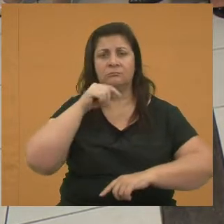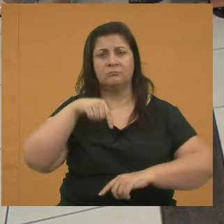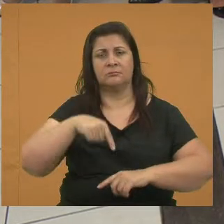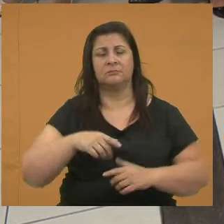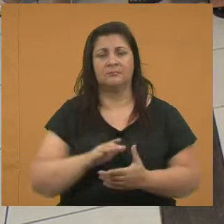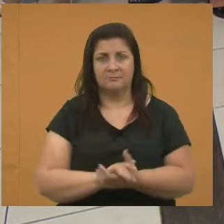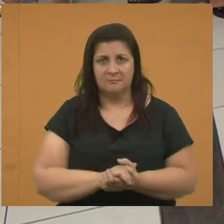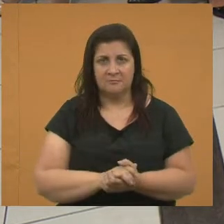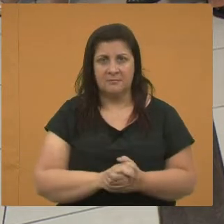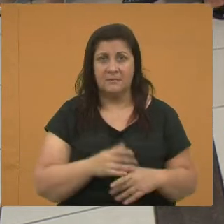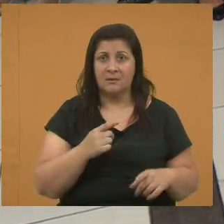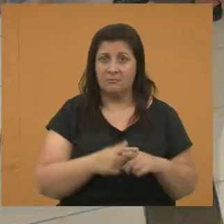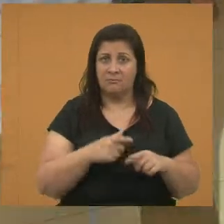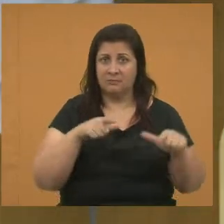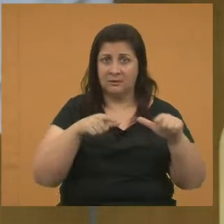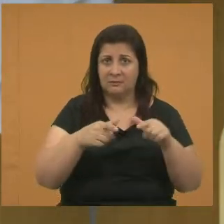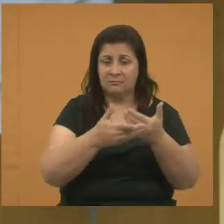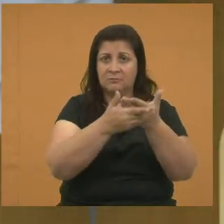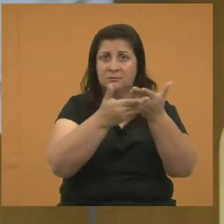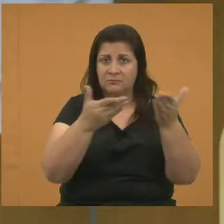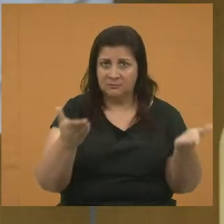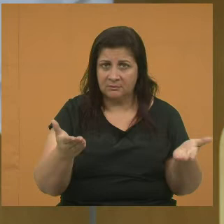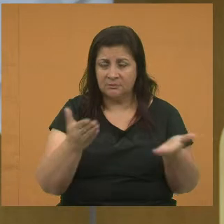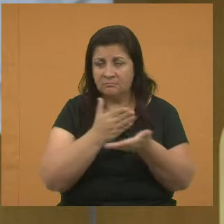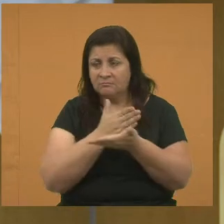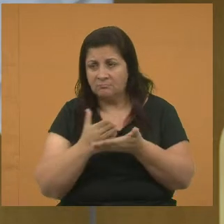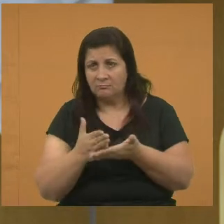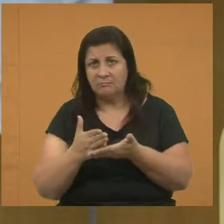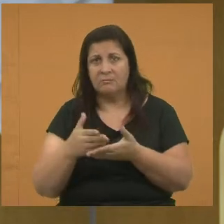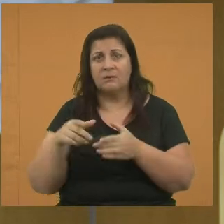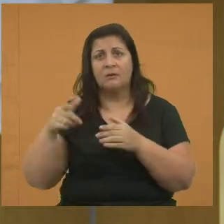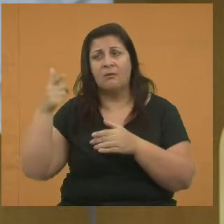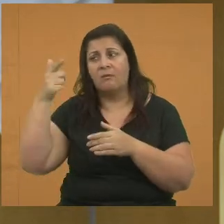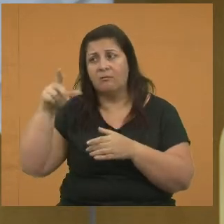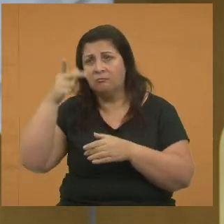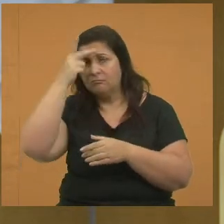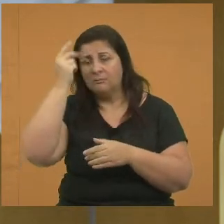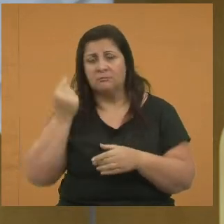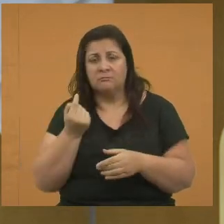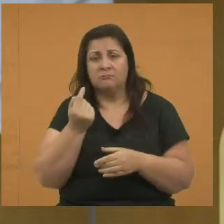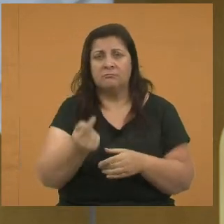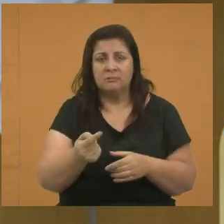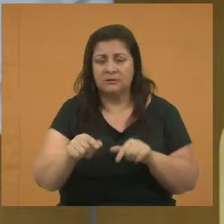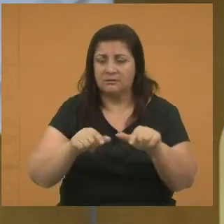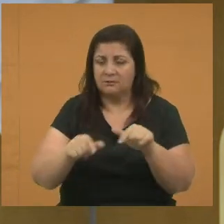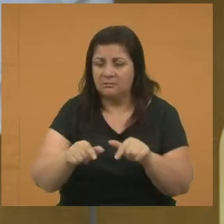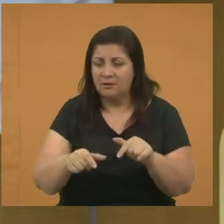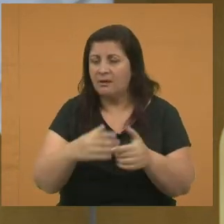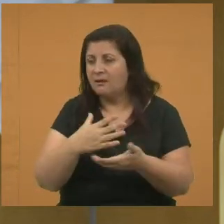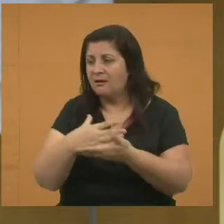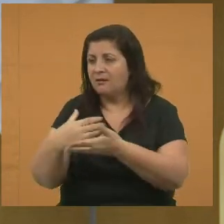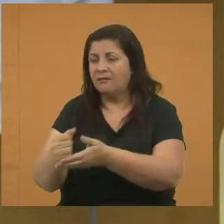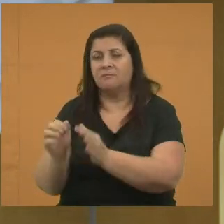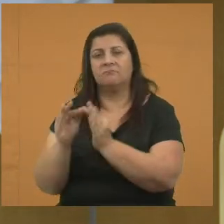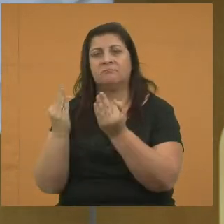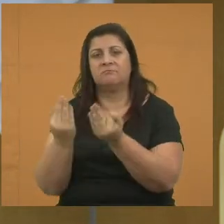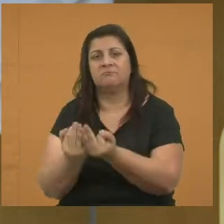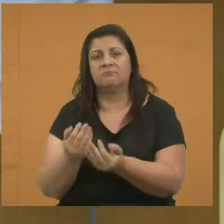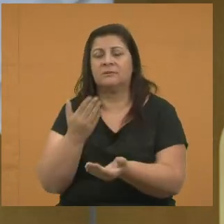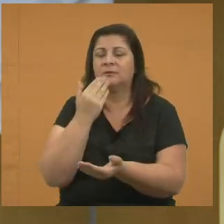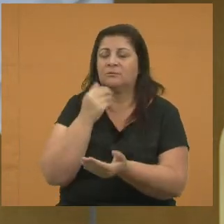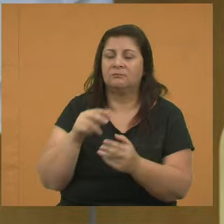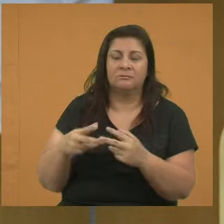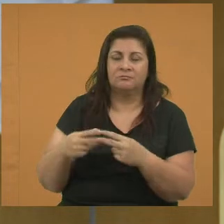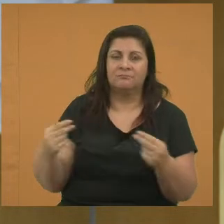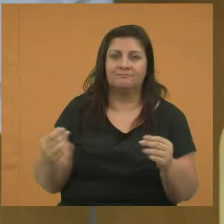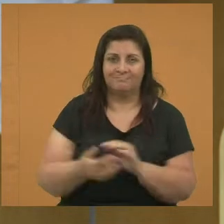que é dali do trabalho de vocês, da empresa de vocês, que muitas famílias levam o pão de cada dia